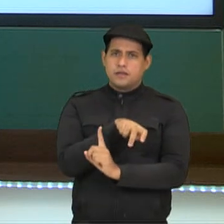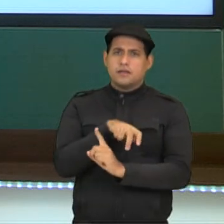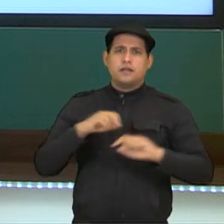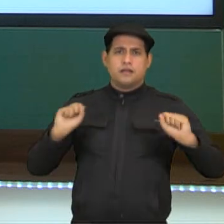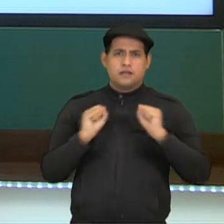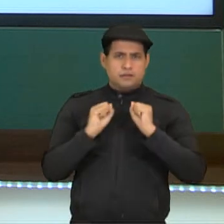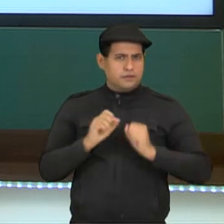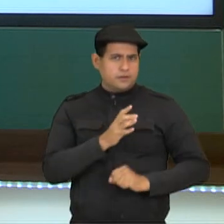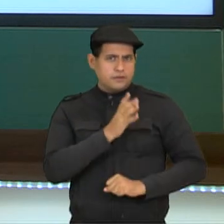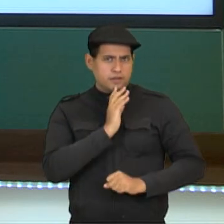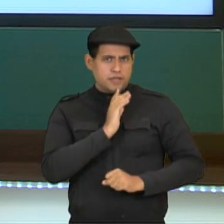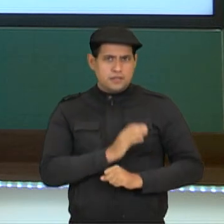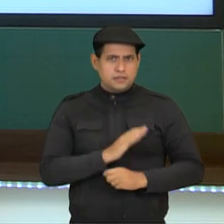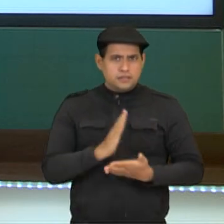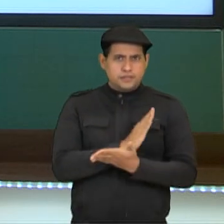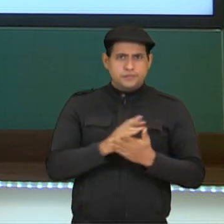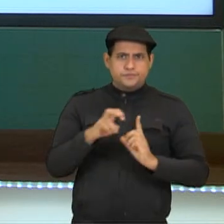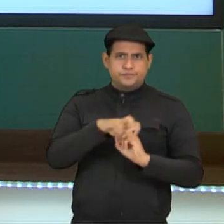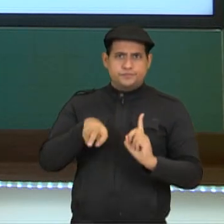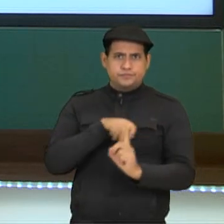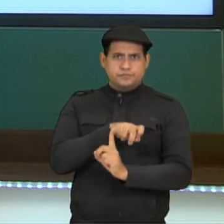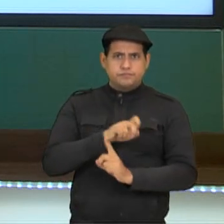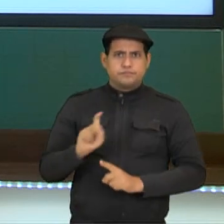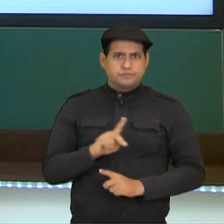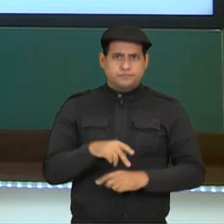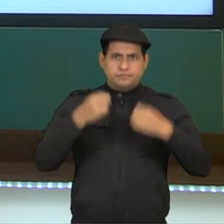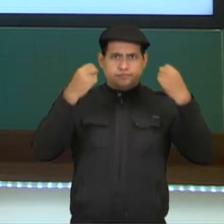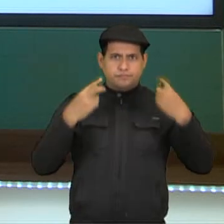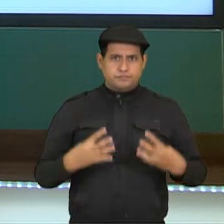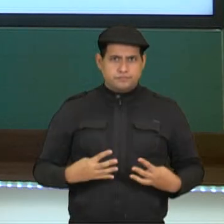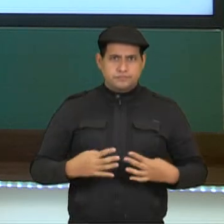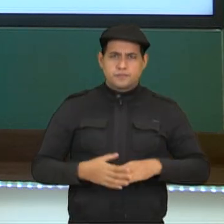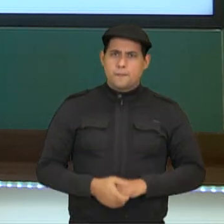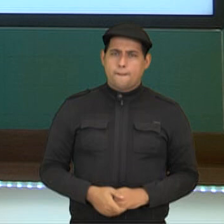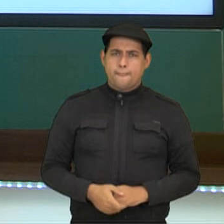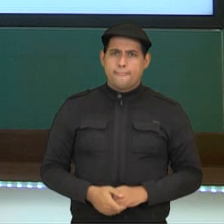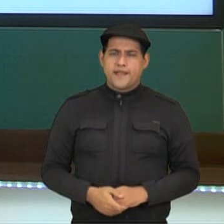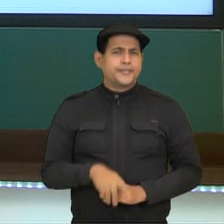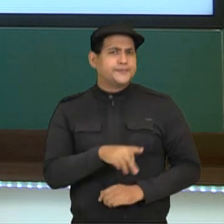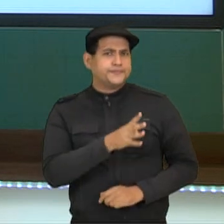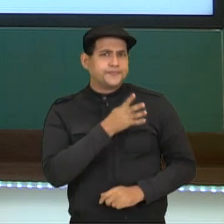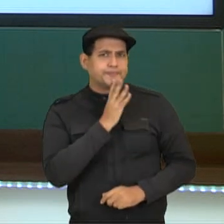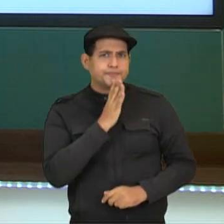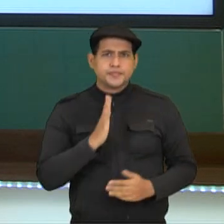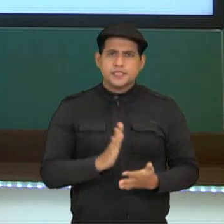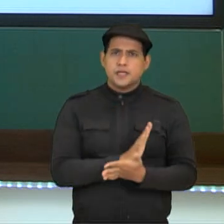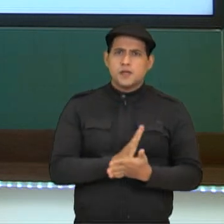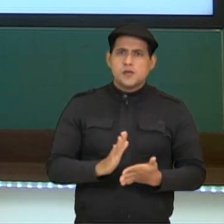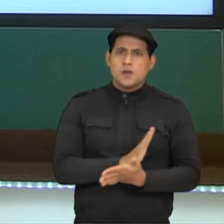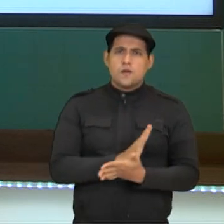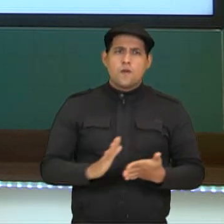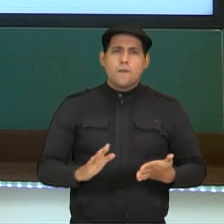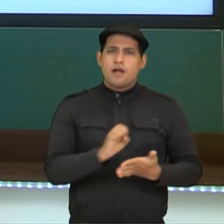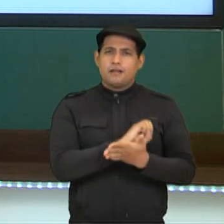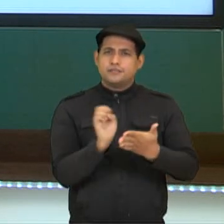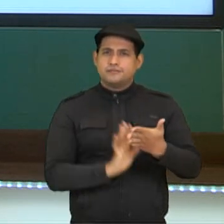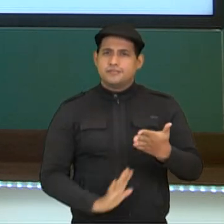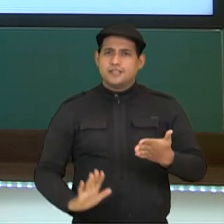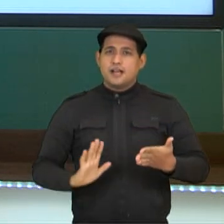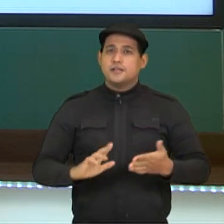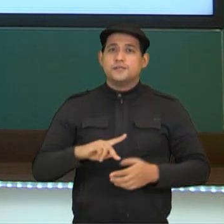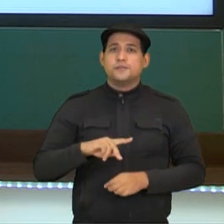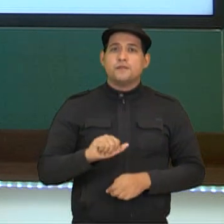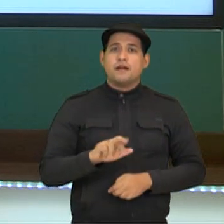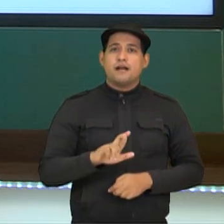Então, você conhece alguma dessas modalidades que a professora acabou de dizer? Conhece alguma prova do atletismo